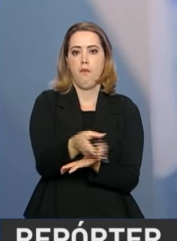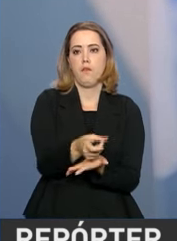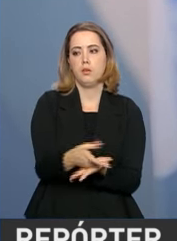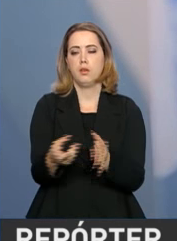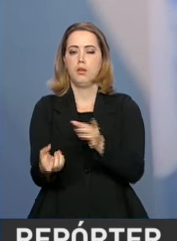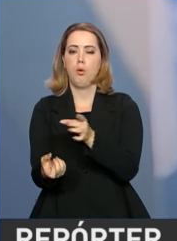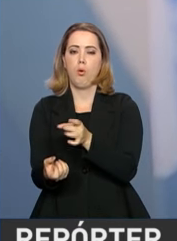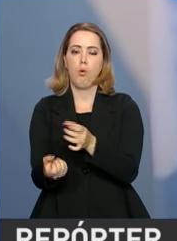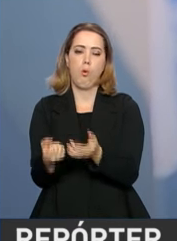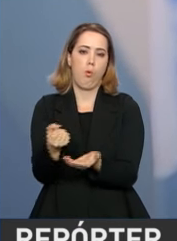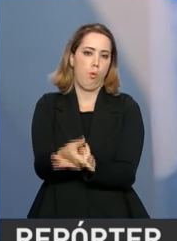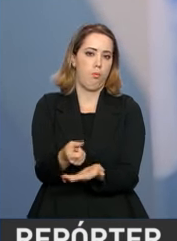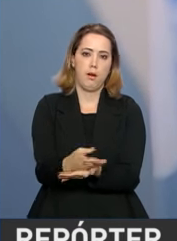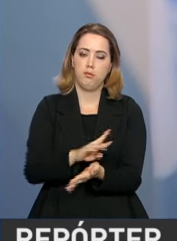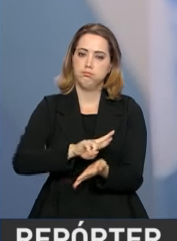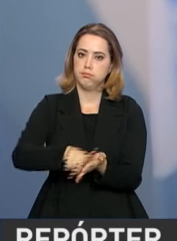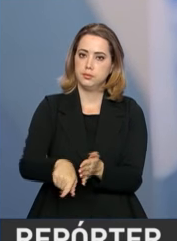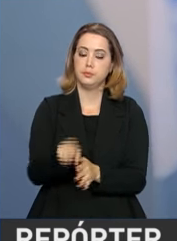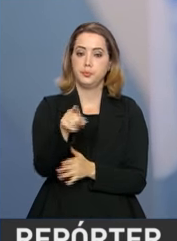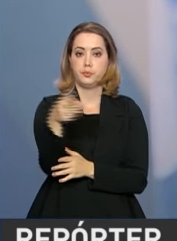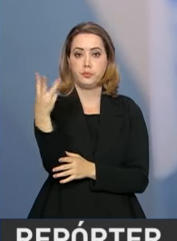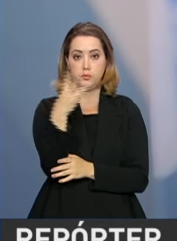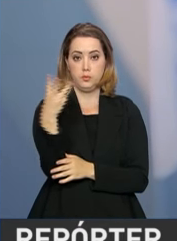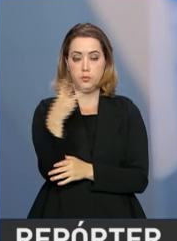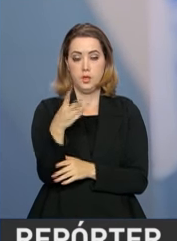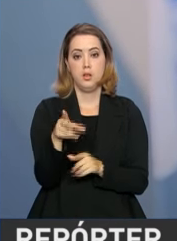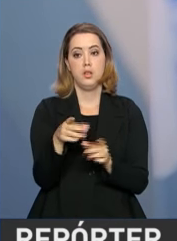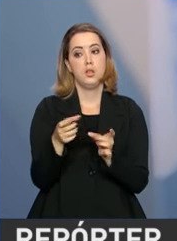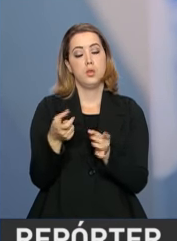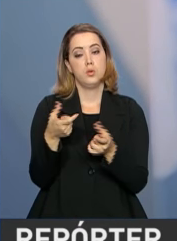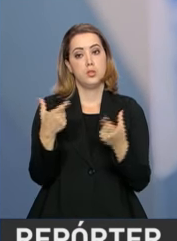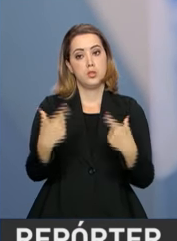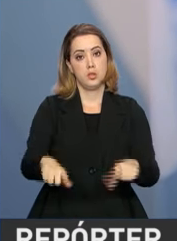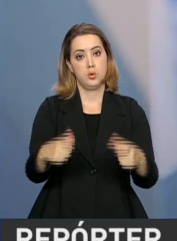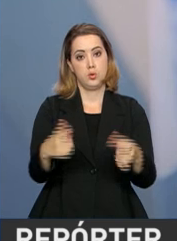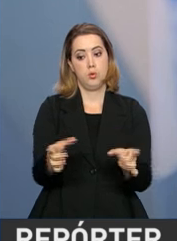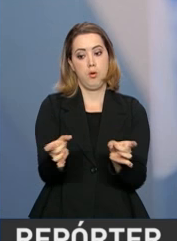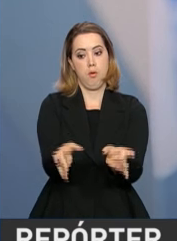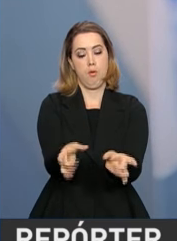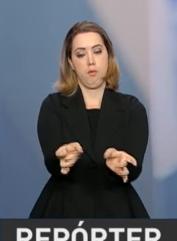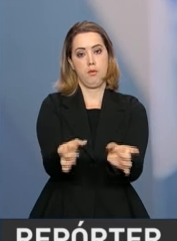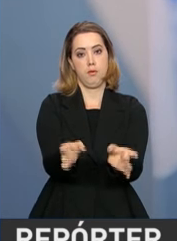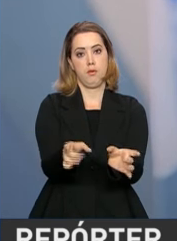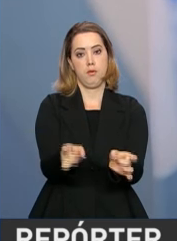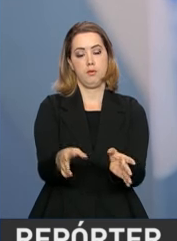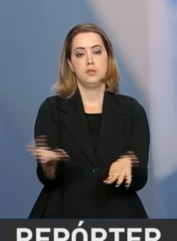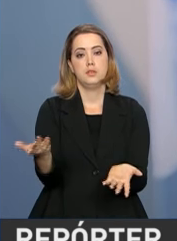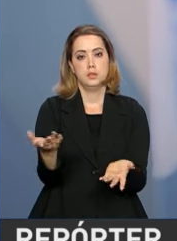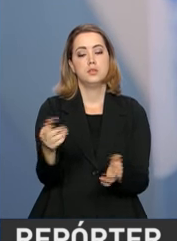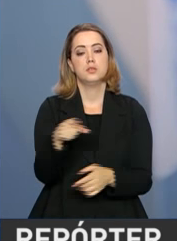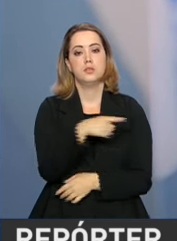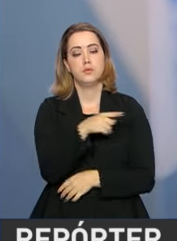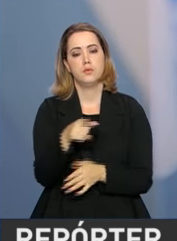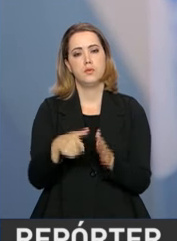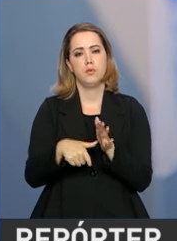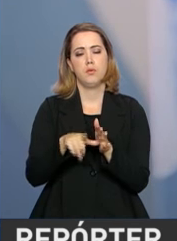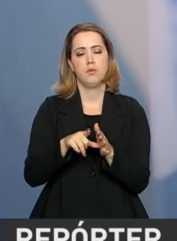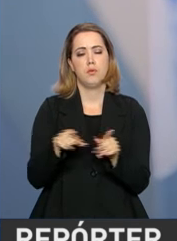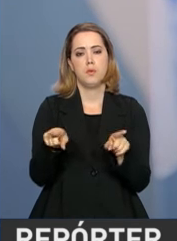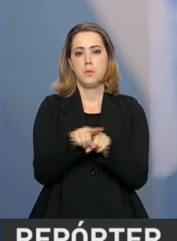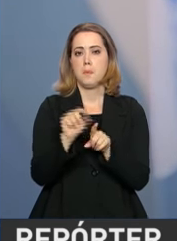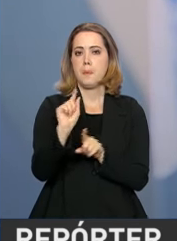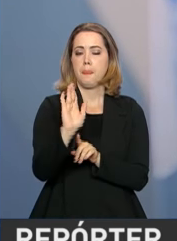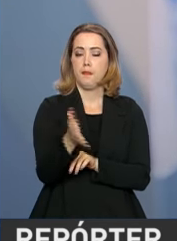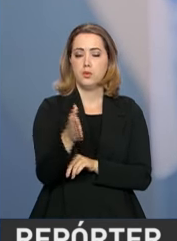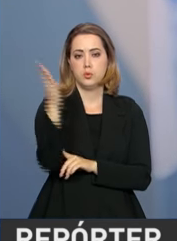A Argentina é o terceiro principal destino das exportações brasileiras, atrás apenas dos Estados Unidos e da China.